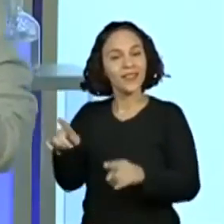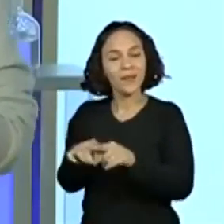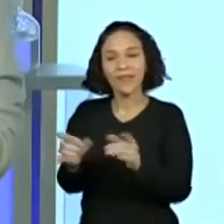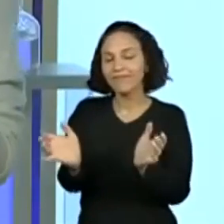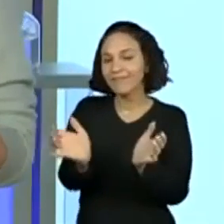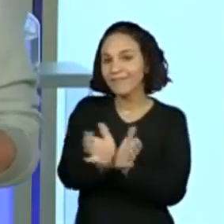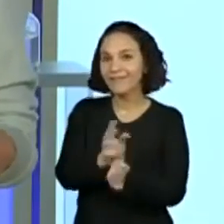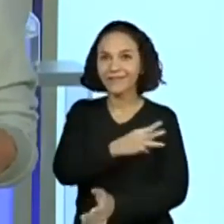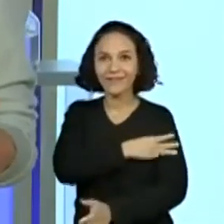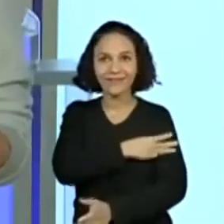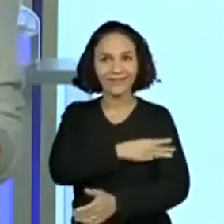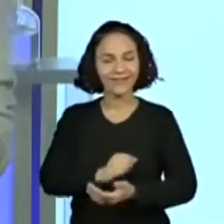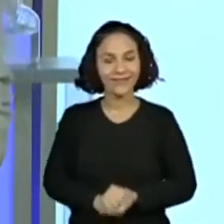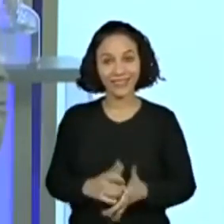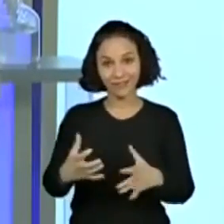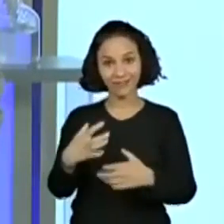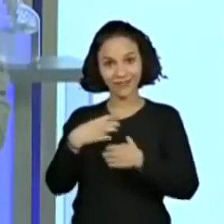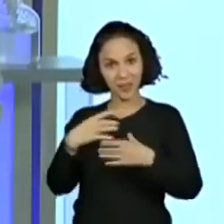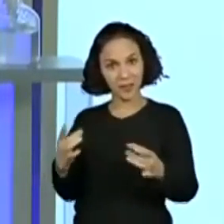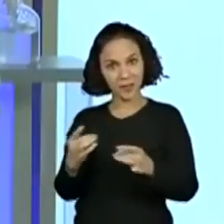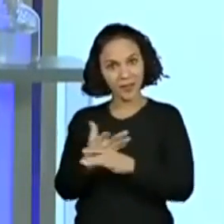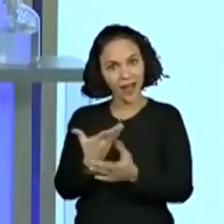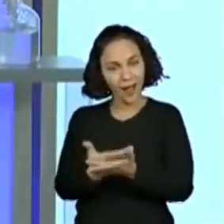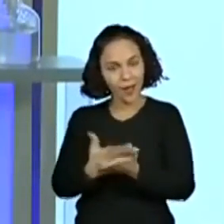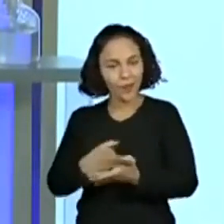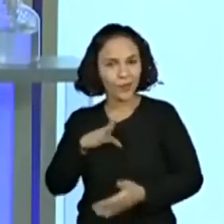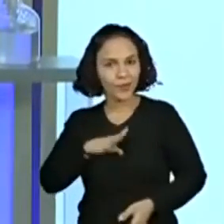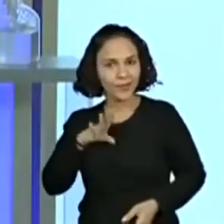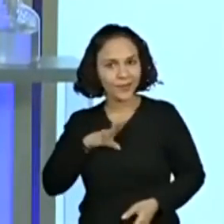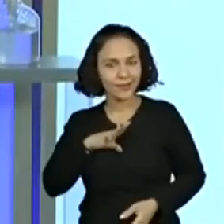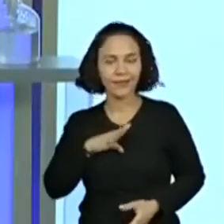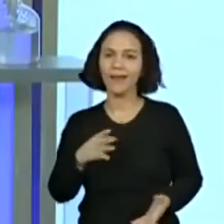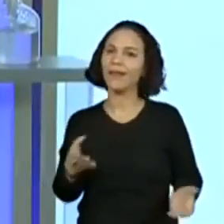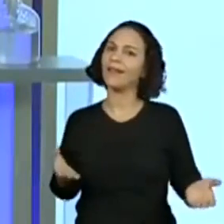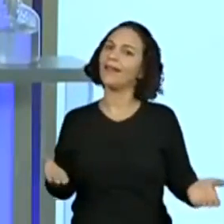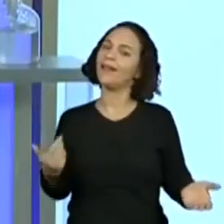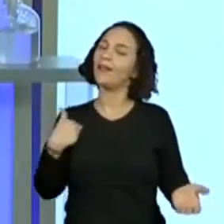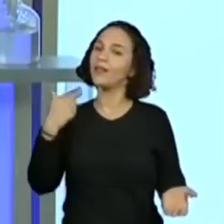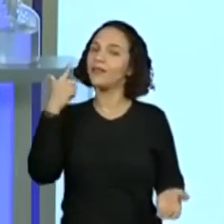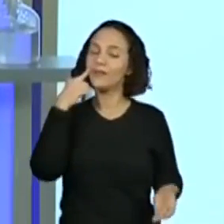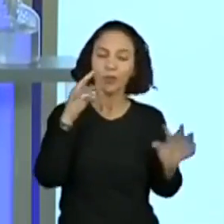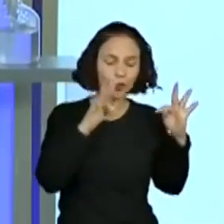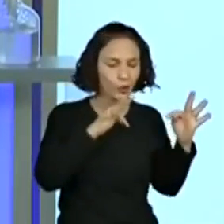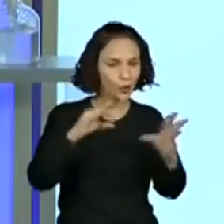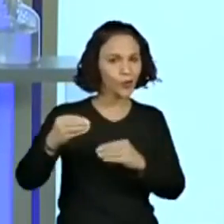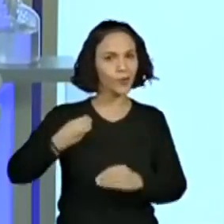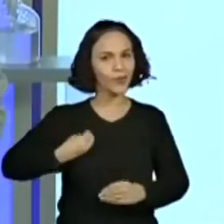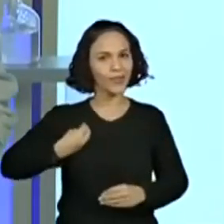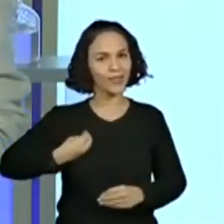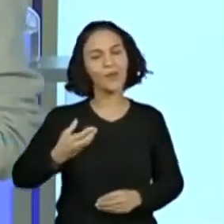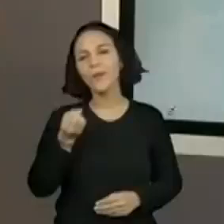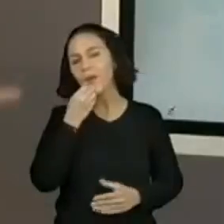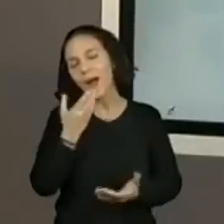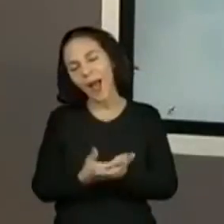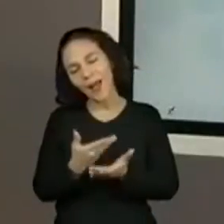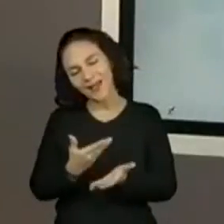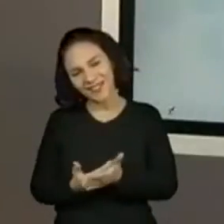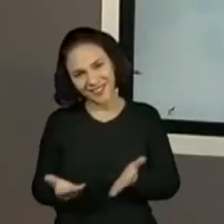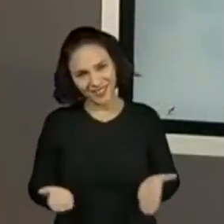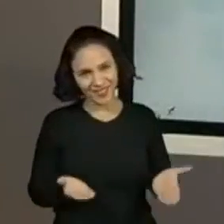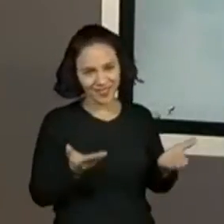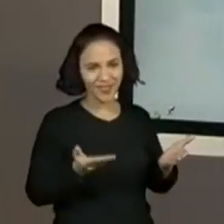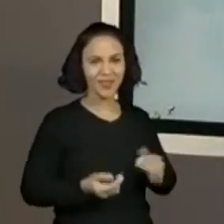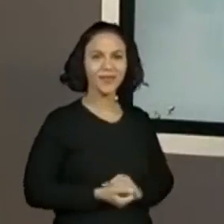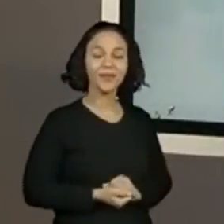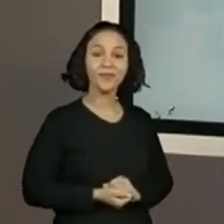terceiro ano. Preparados para a aula de língua portuguesa? Quero ver todo mundo participando. Professora Vivi, boa aula. Obrigada,